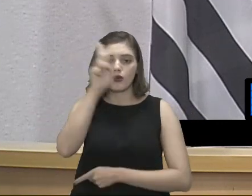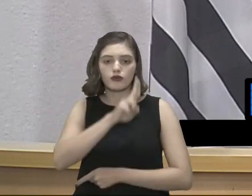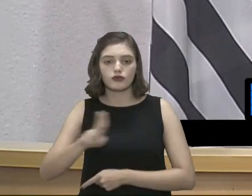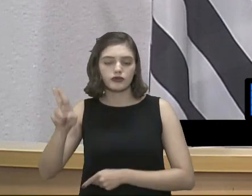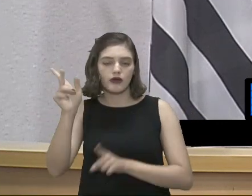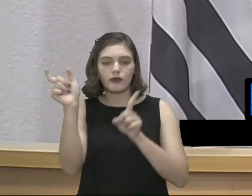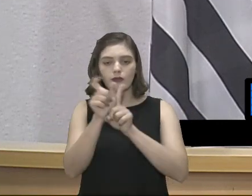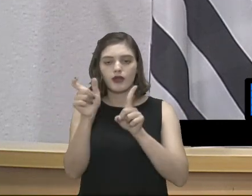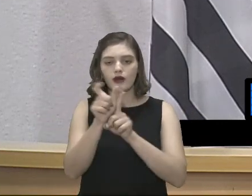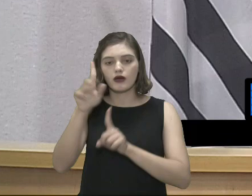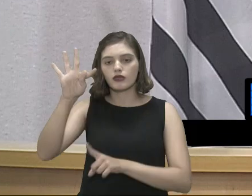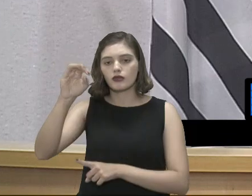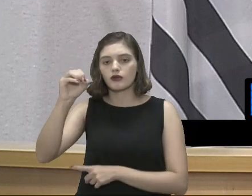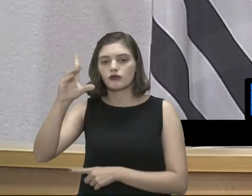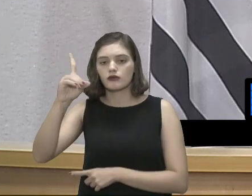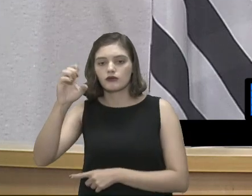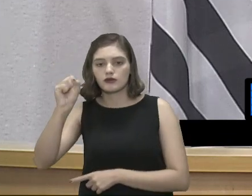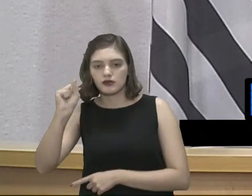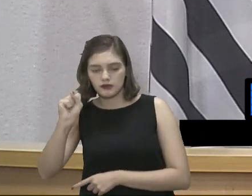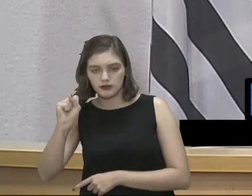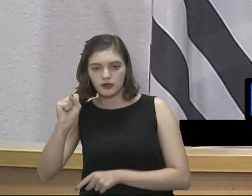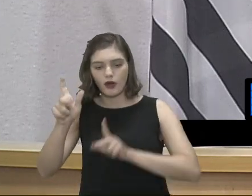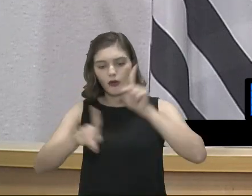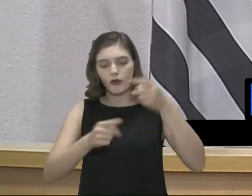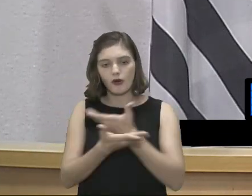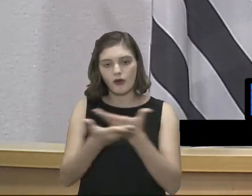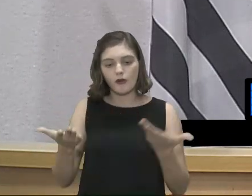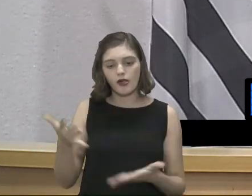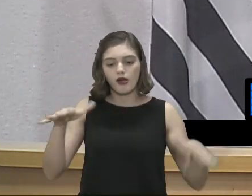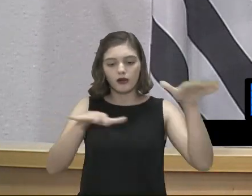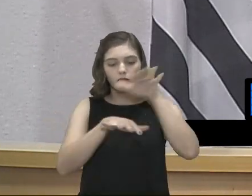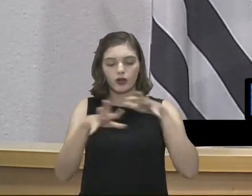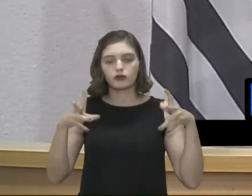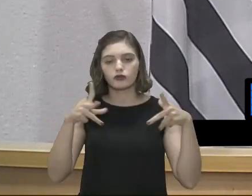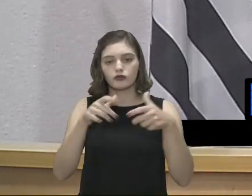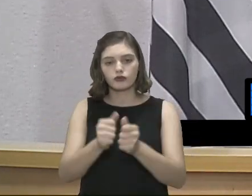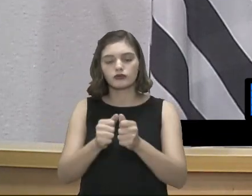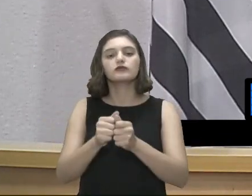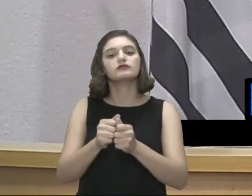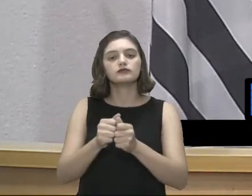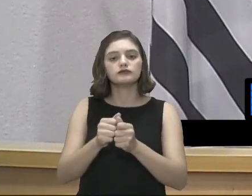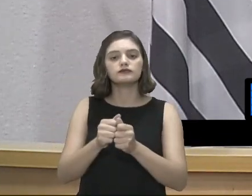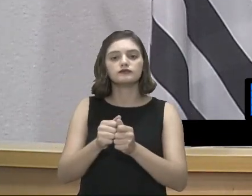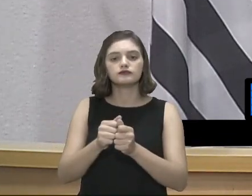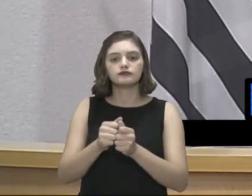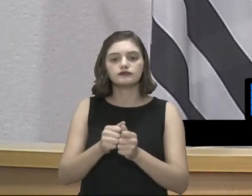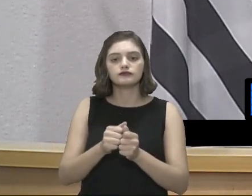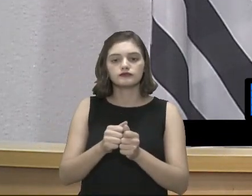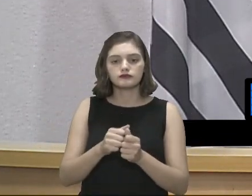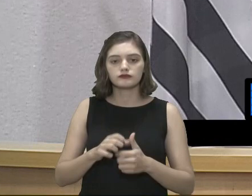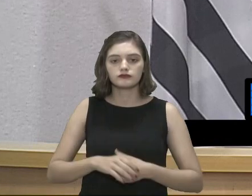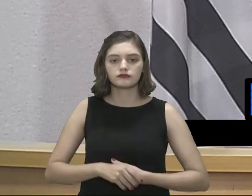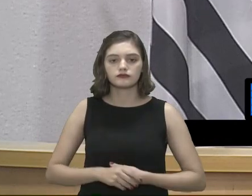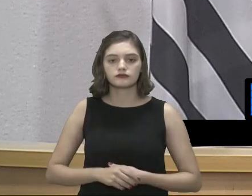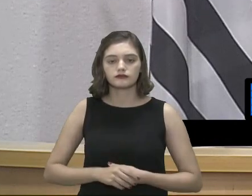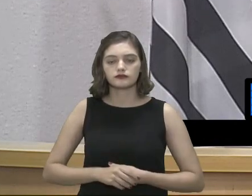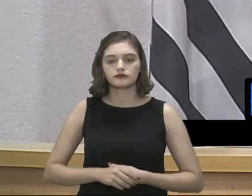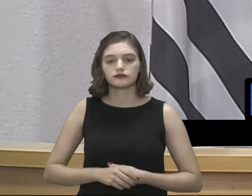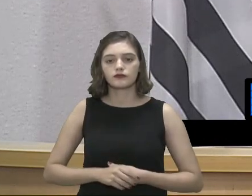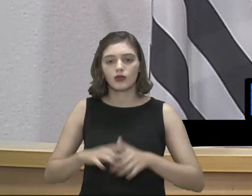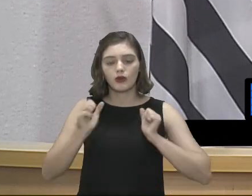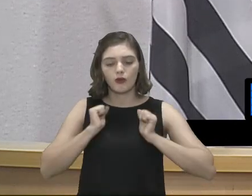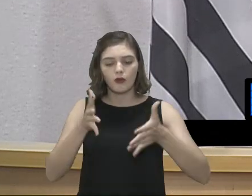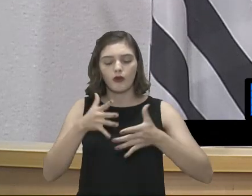essa palavra como plural, para incluir todos, para incluir todas, para incluir todes. como um